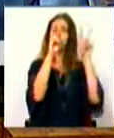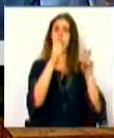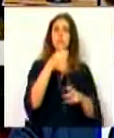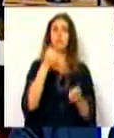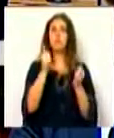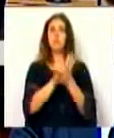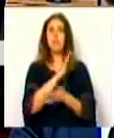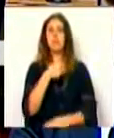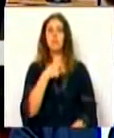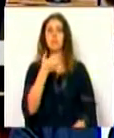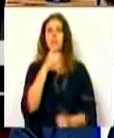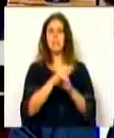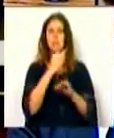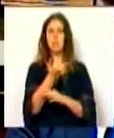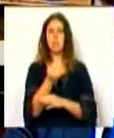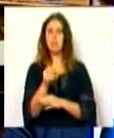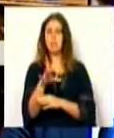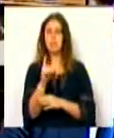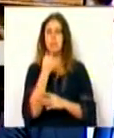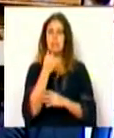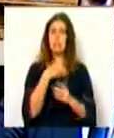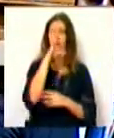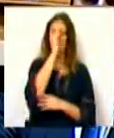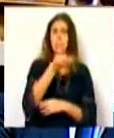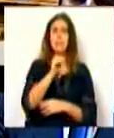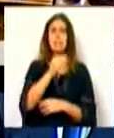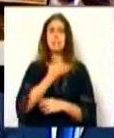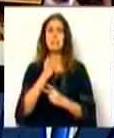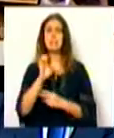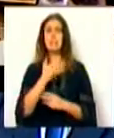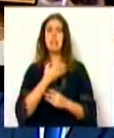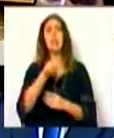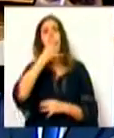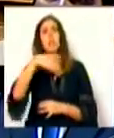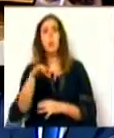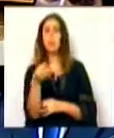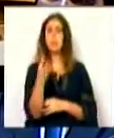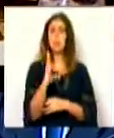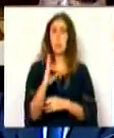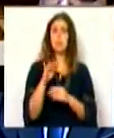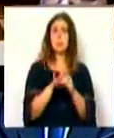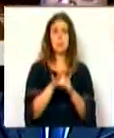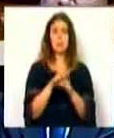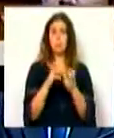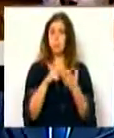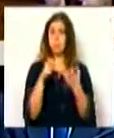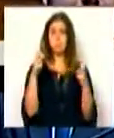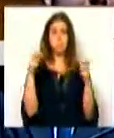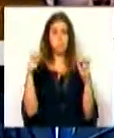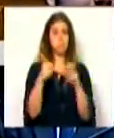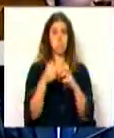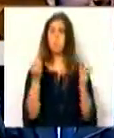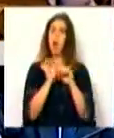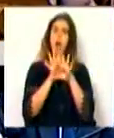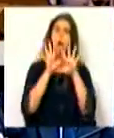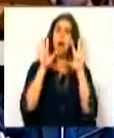de 2016 diria que o Governo PSD-CDS deixou a PJ numa situação dramática. É óbvio